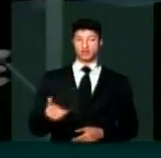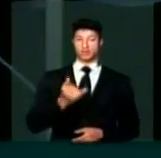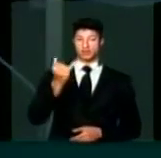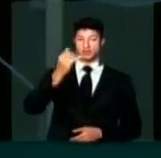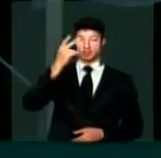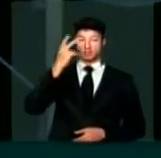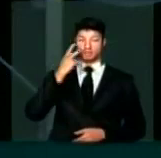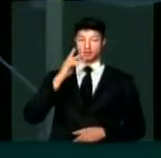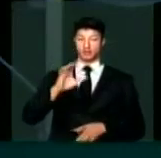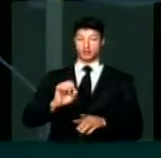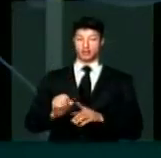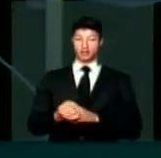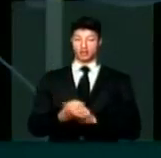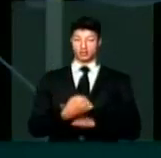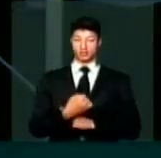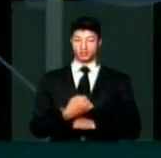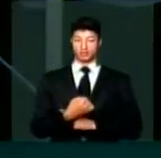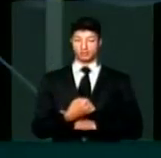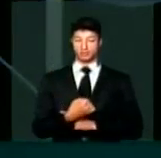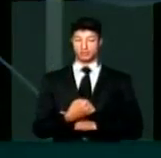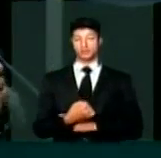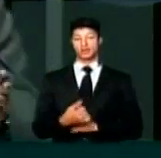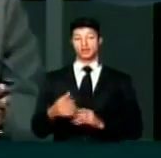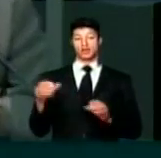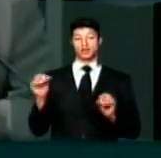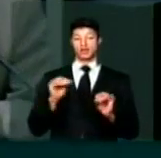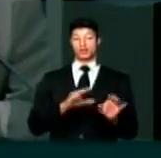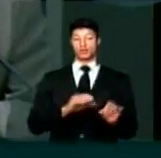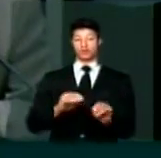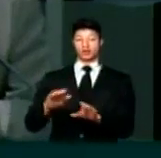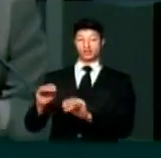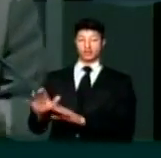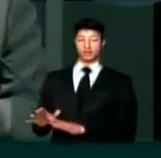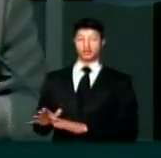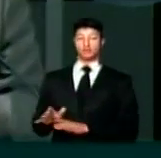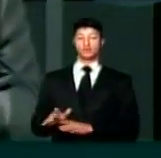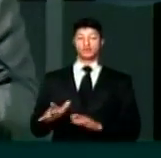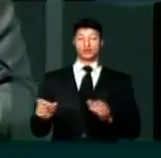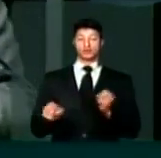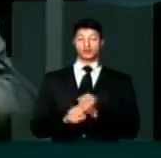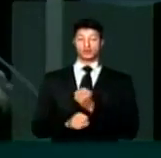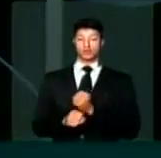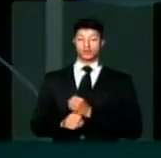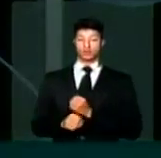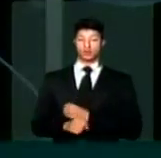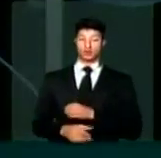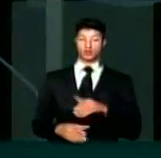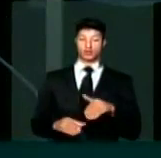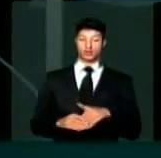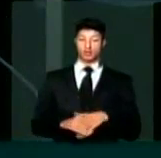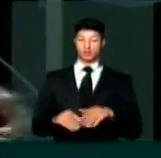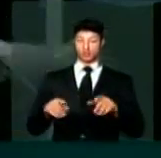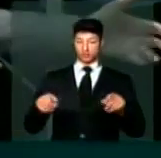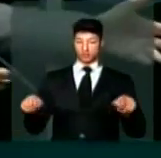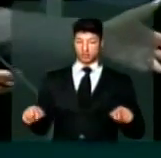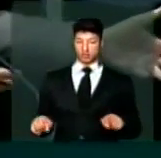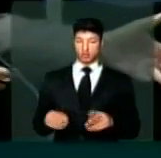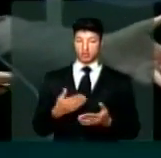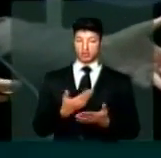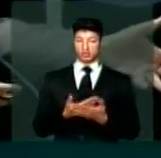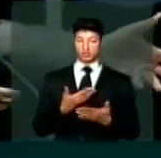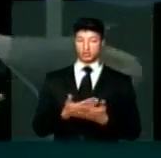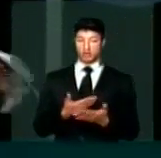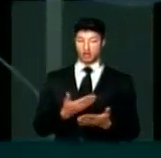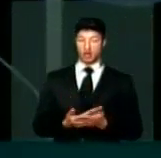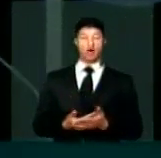importante para a sociedade. A educação se constrói nas salas de aula, se